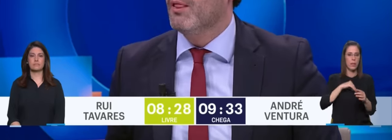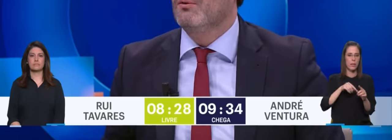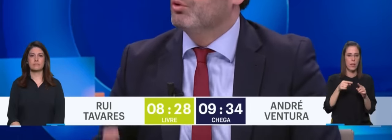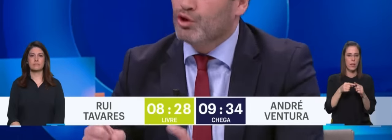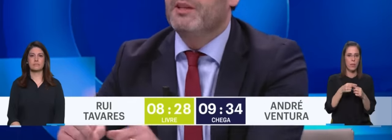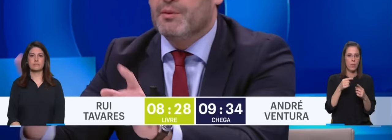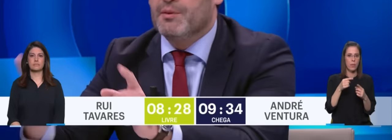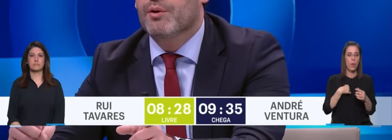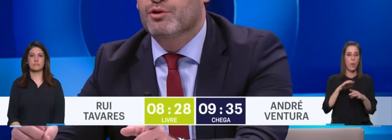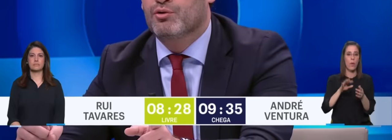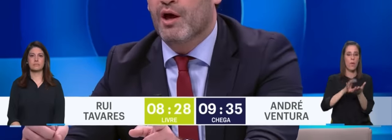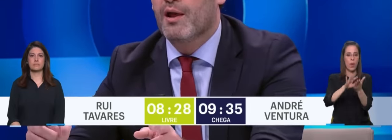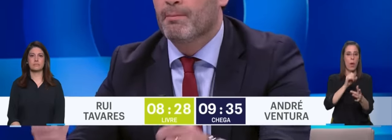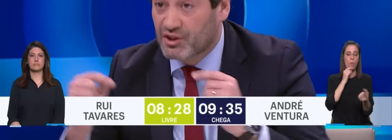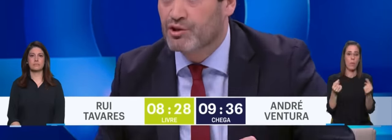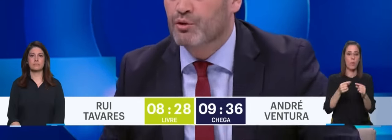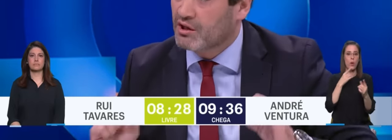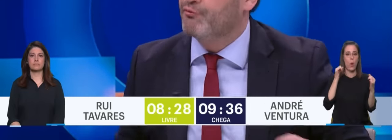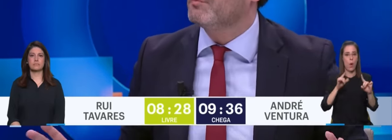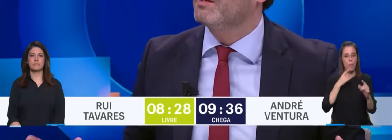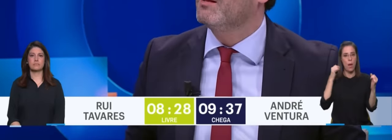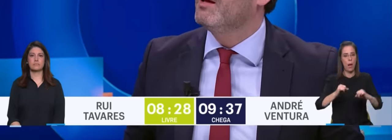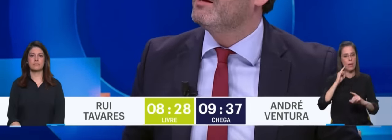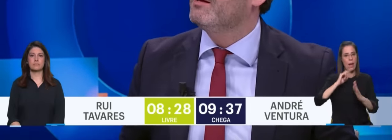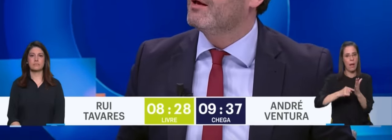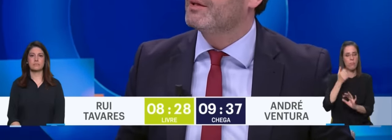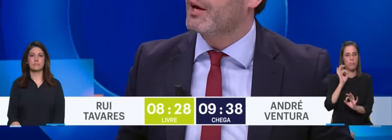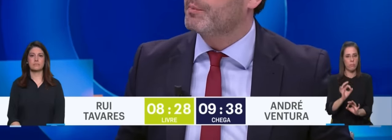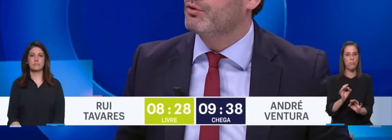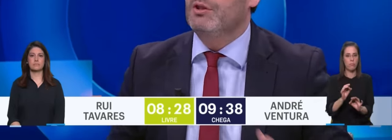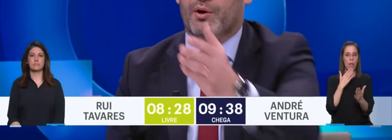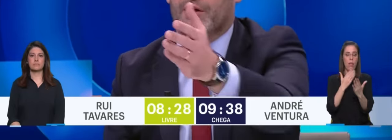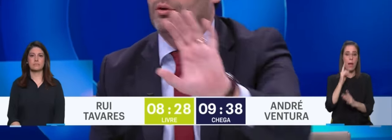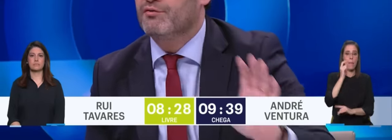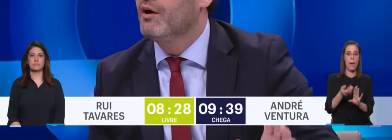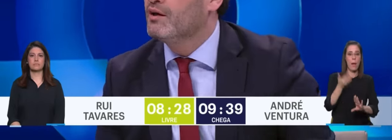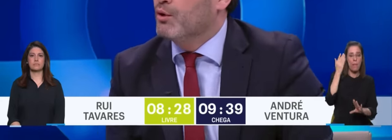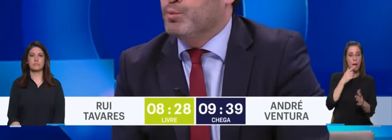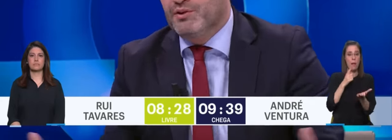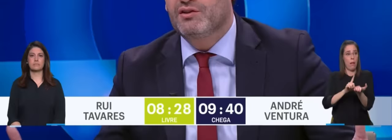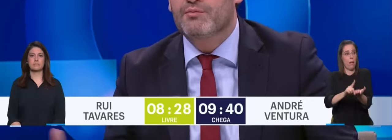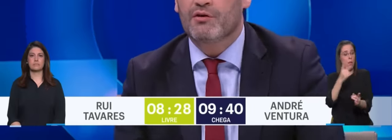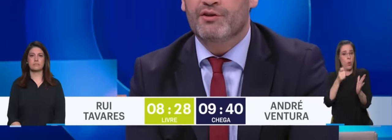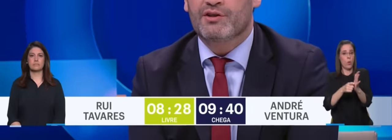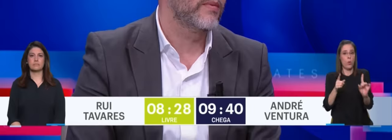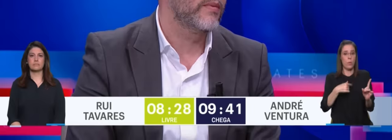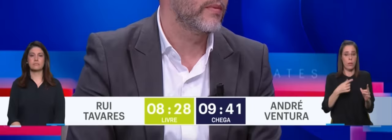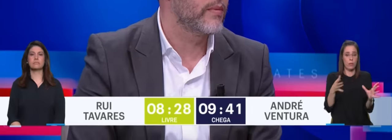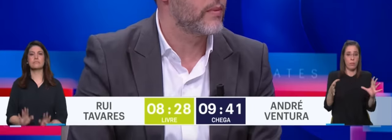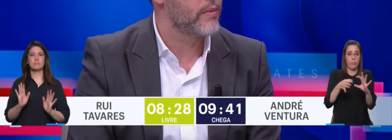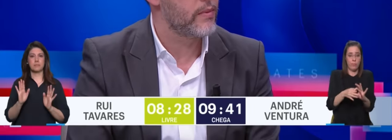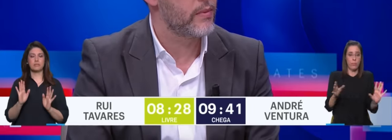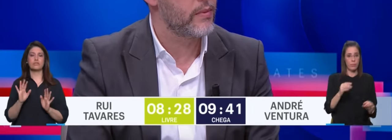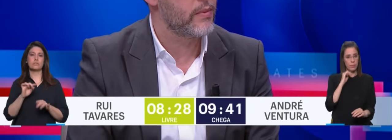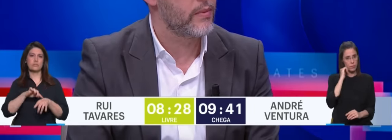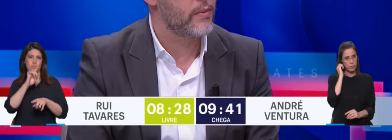acordo no seu financiamento podemos discordar mas estamos de acordo que é fundamental e aumentar as pensões E por acaso com o livre até um dos pontos em que estamos em convergência mas